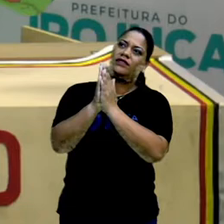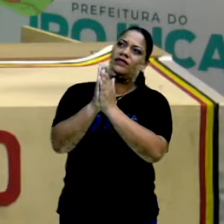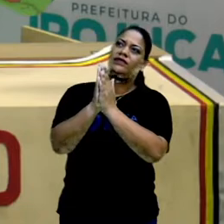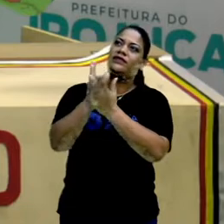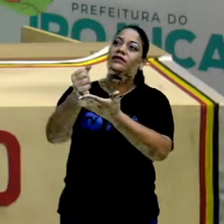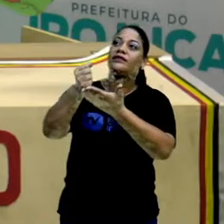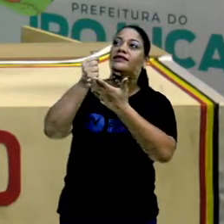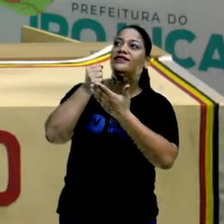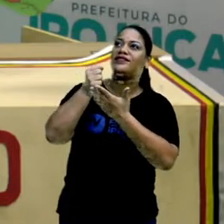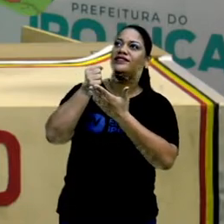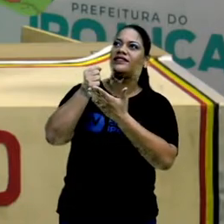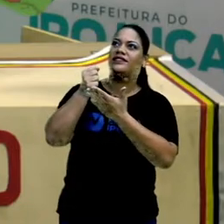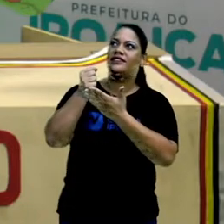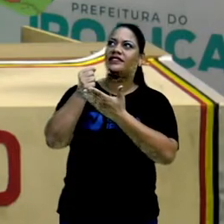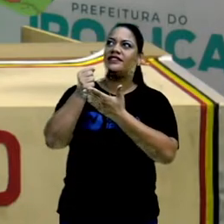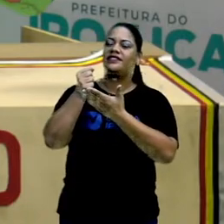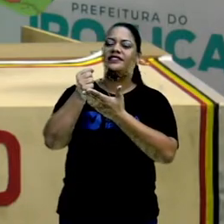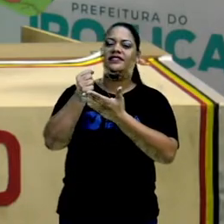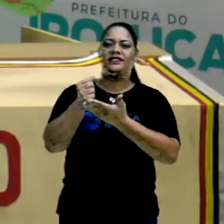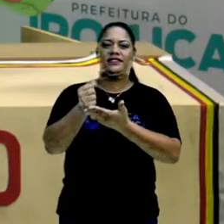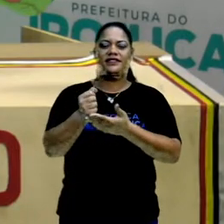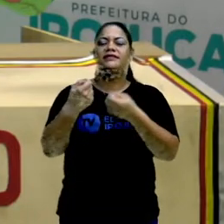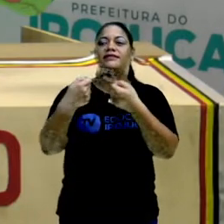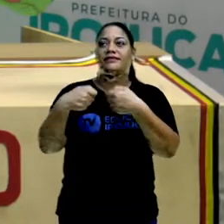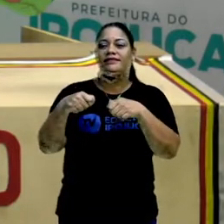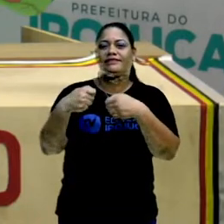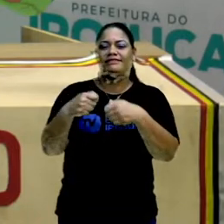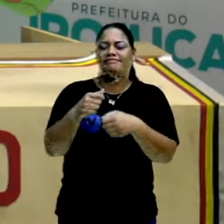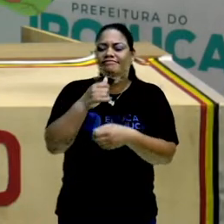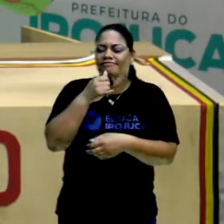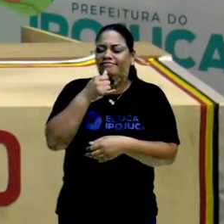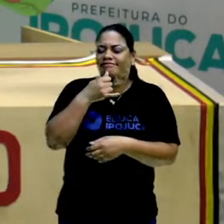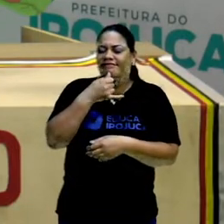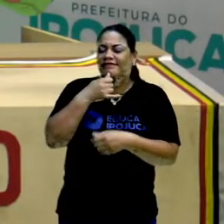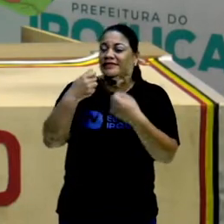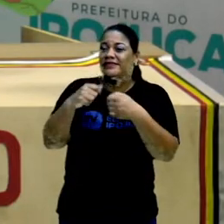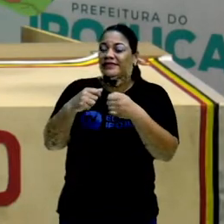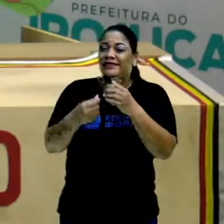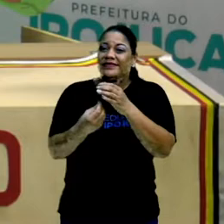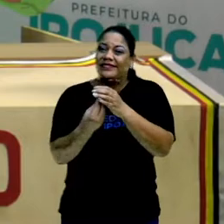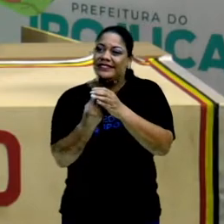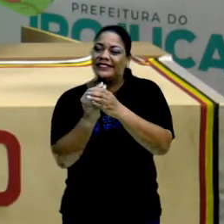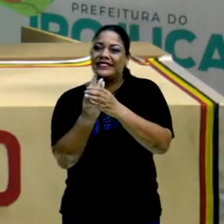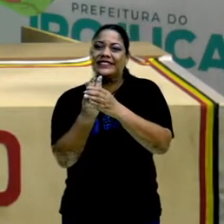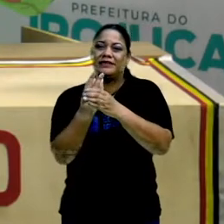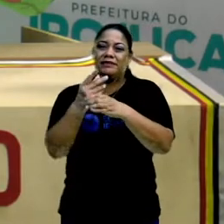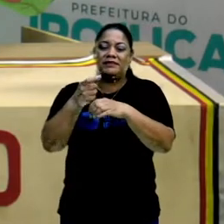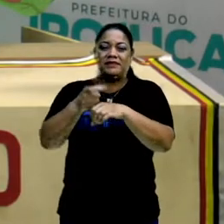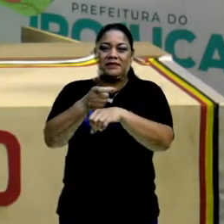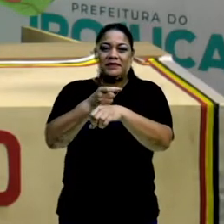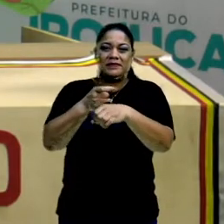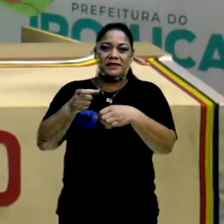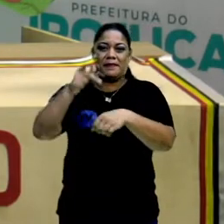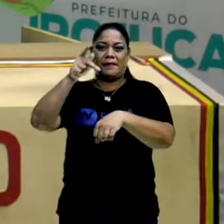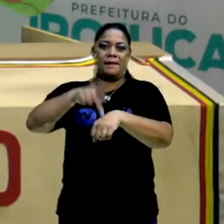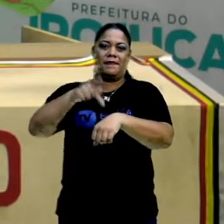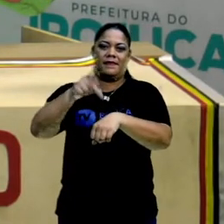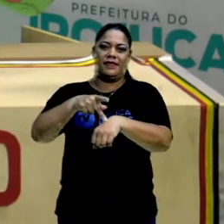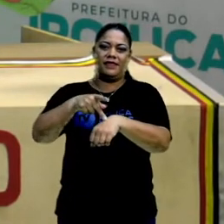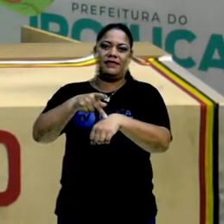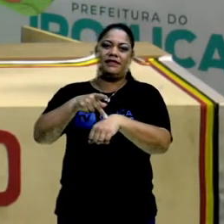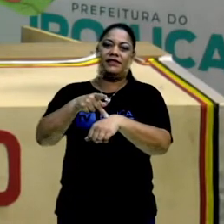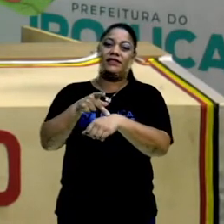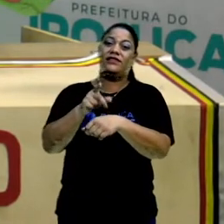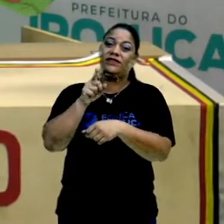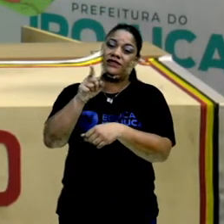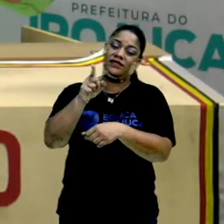da sua ajuda, pois estou tão triste porque estou muito apertadinha entre a pedra. Pois você será